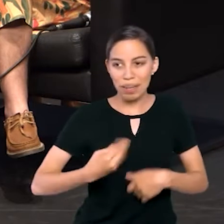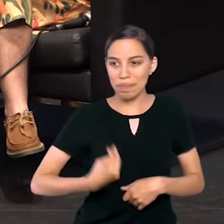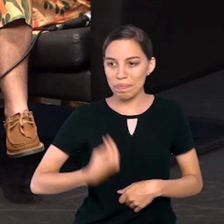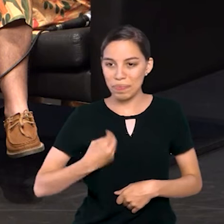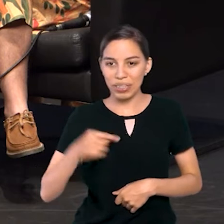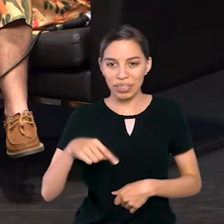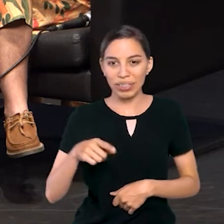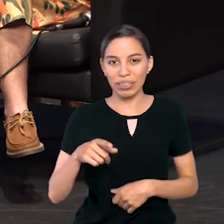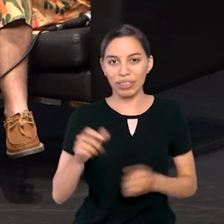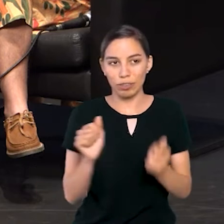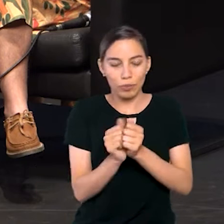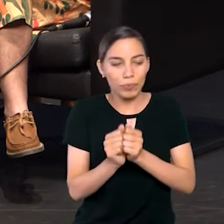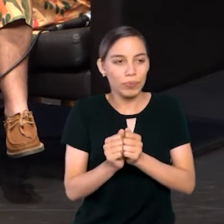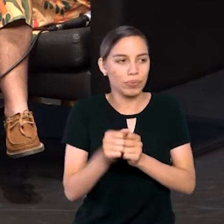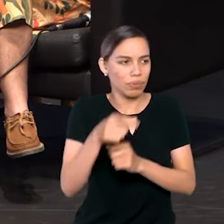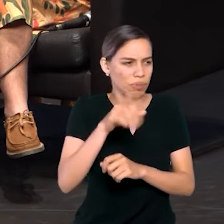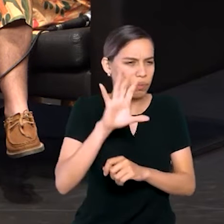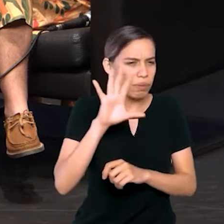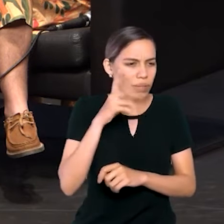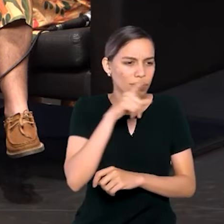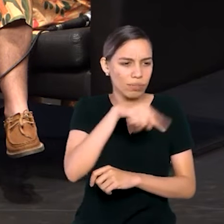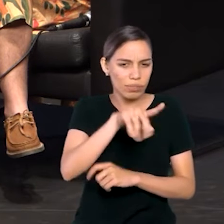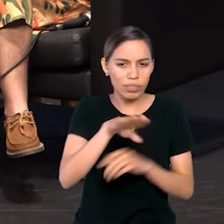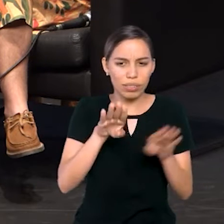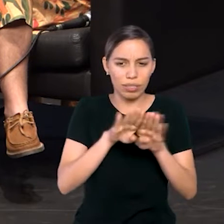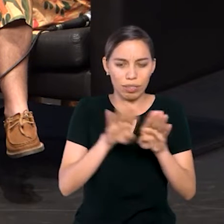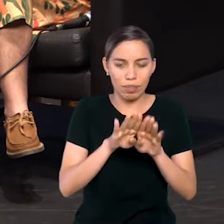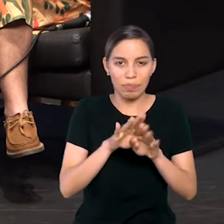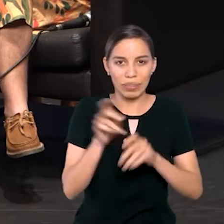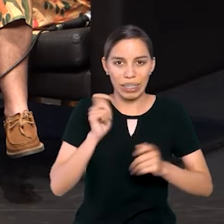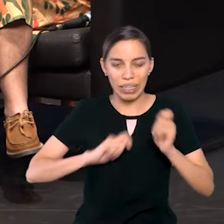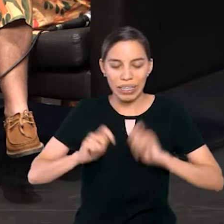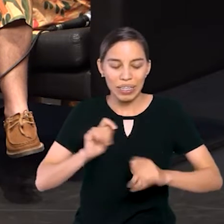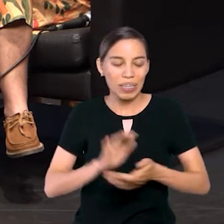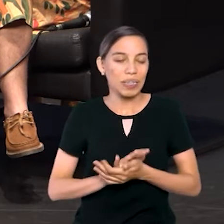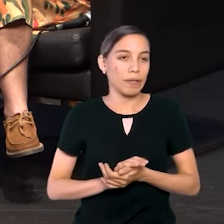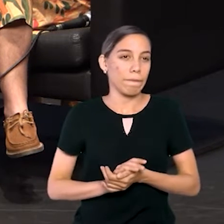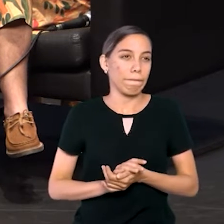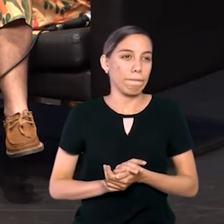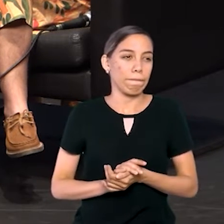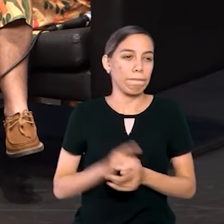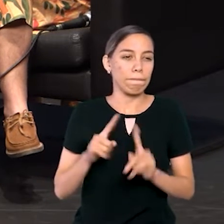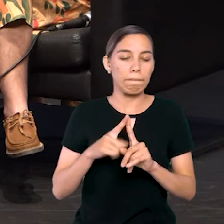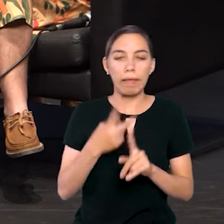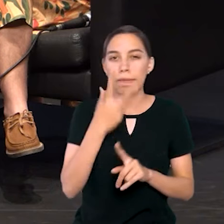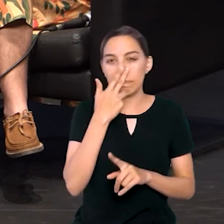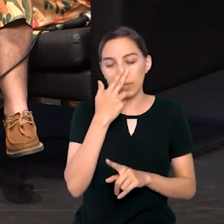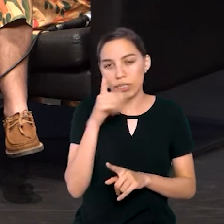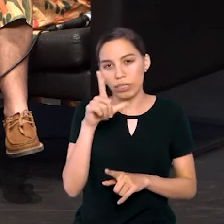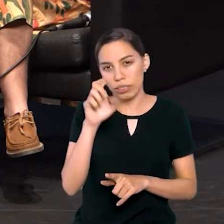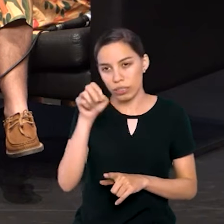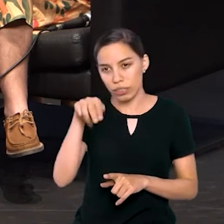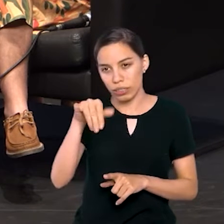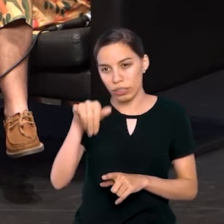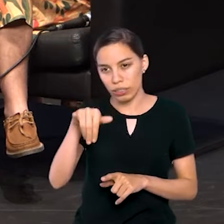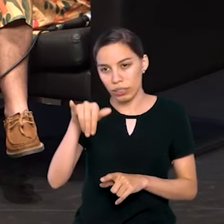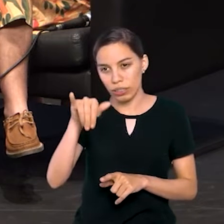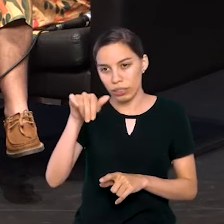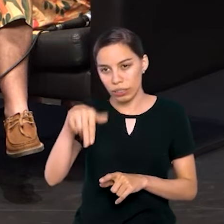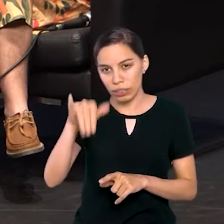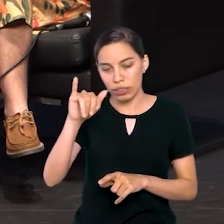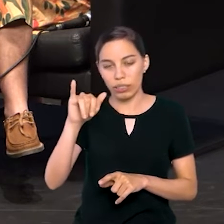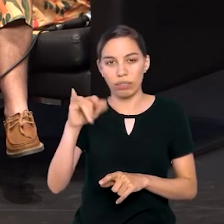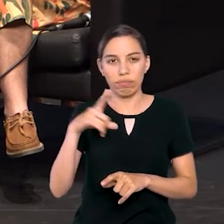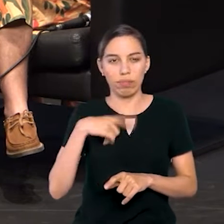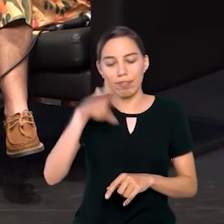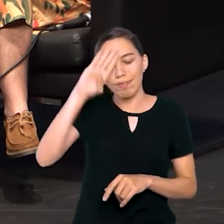tinham, e ele ficou com uma espécie de febre, mal-estar, que pode ser